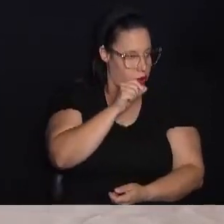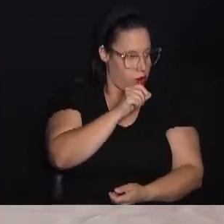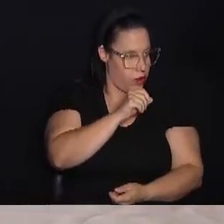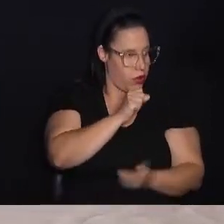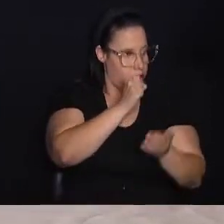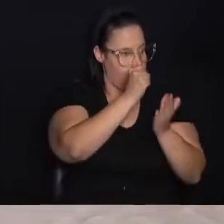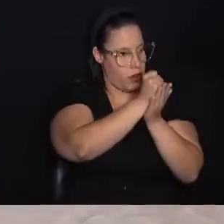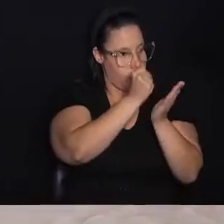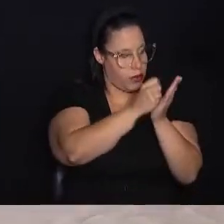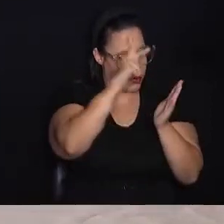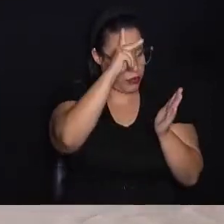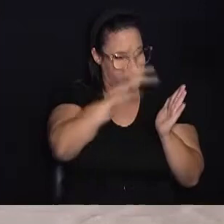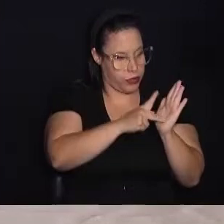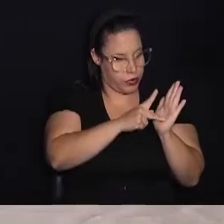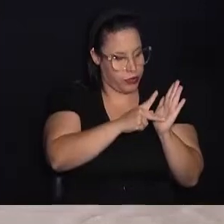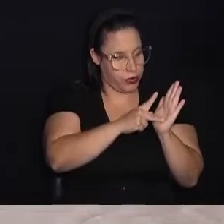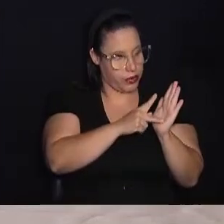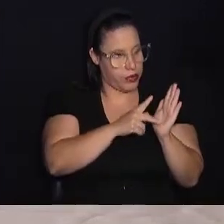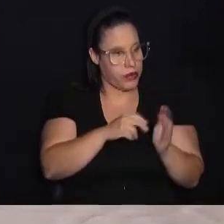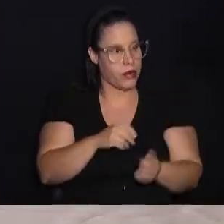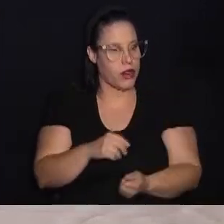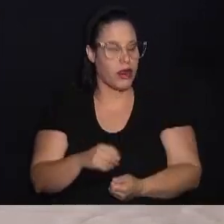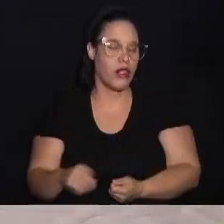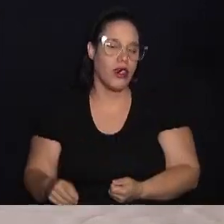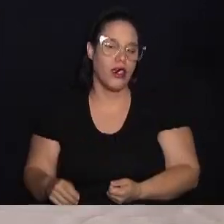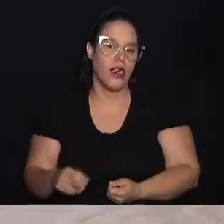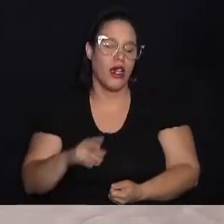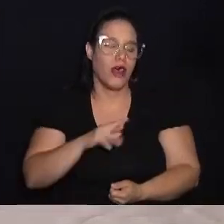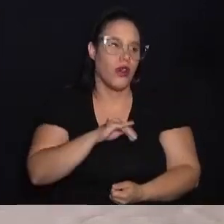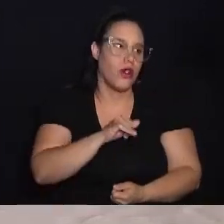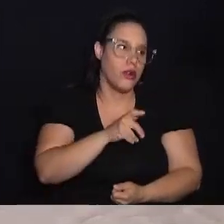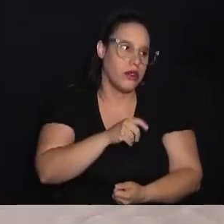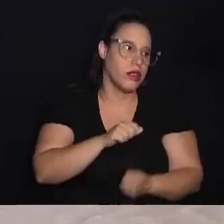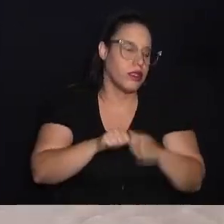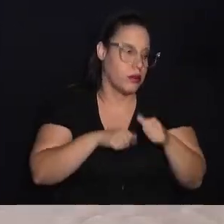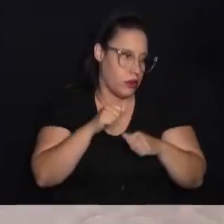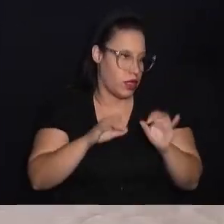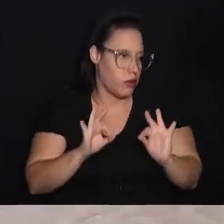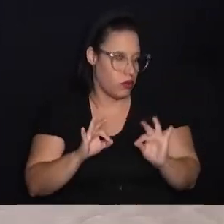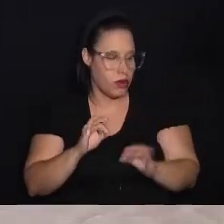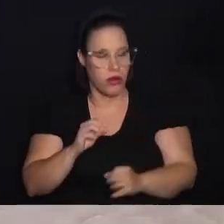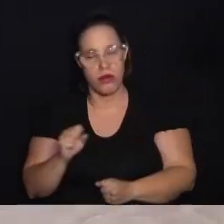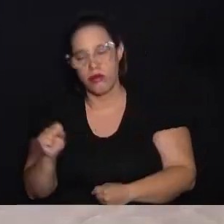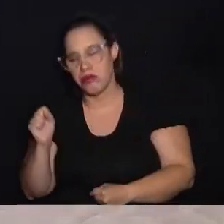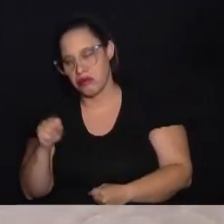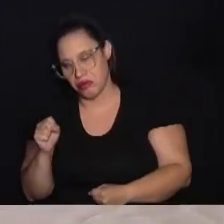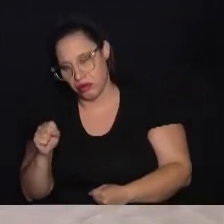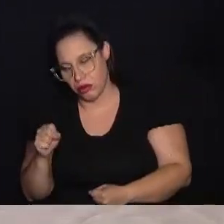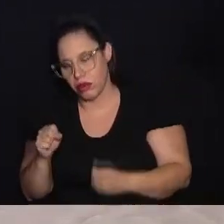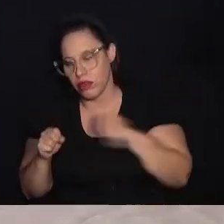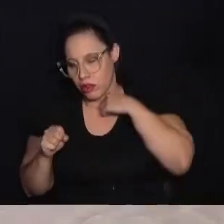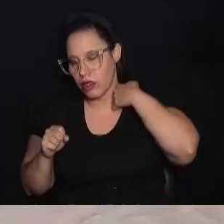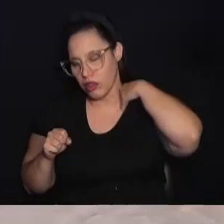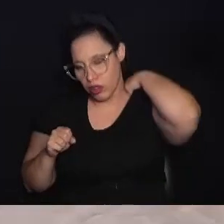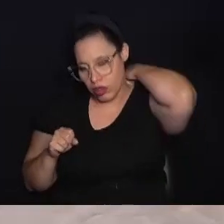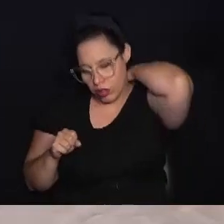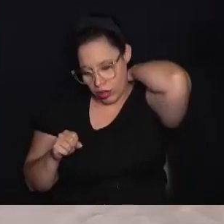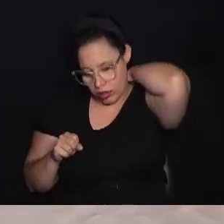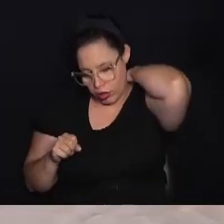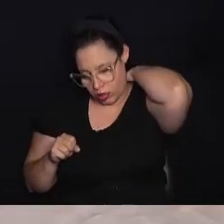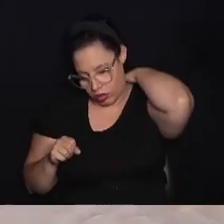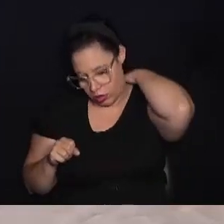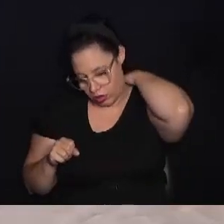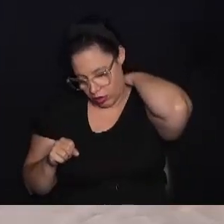forma eficaz de economizar sem fazer grandes substituições nos produtos, né? Pode ser uma forma efetiva da pessoa,